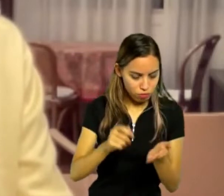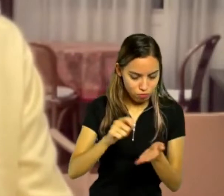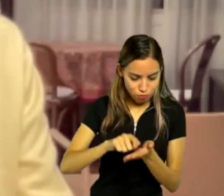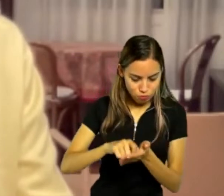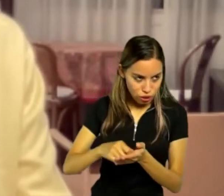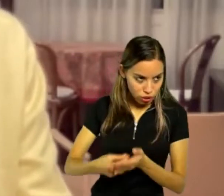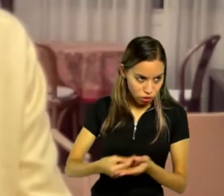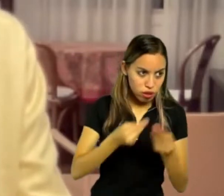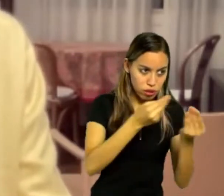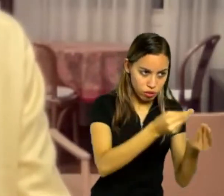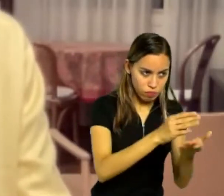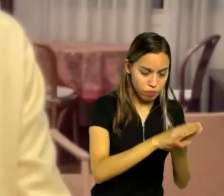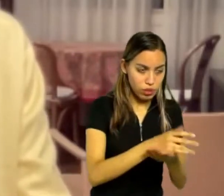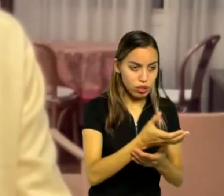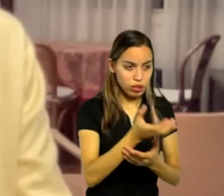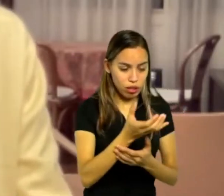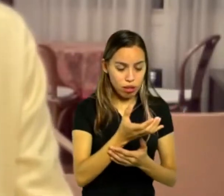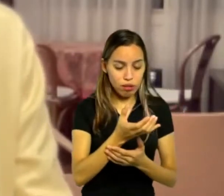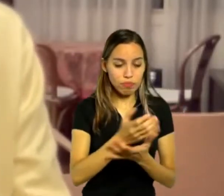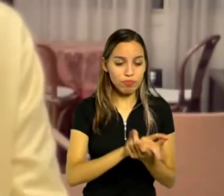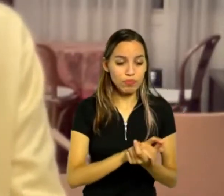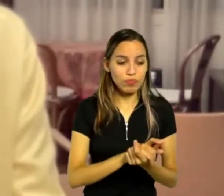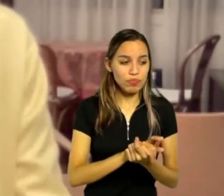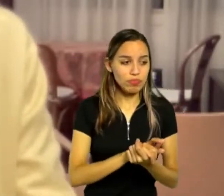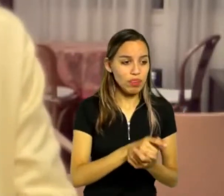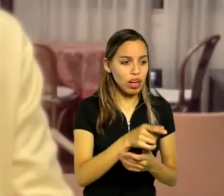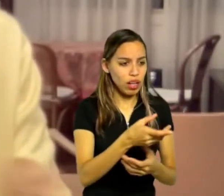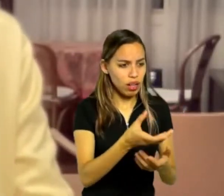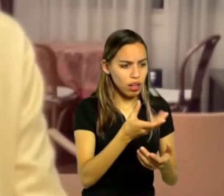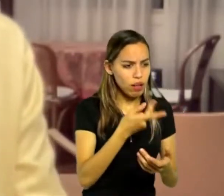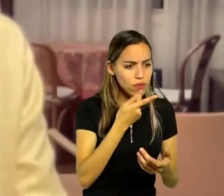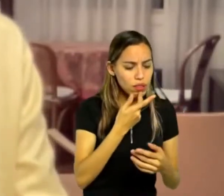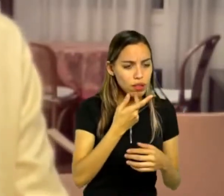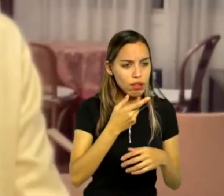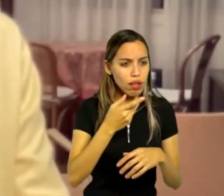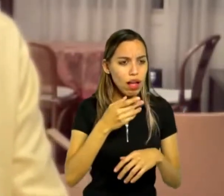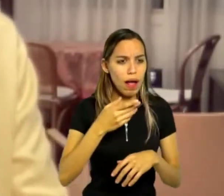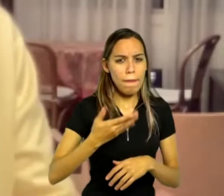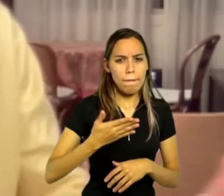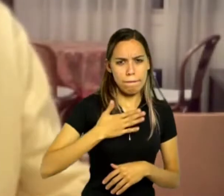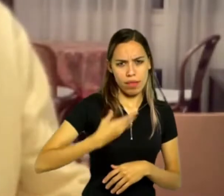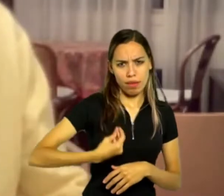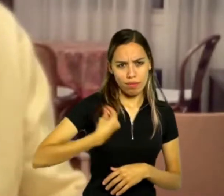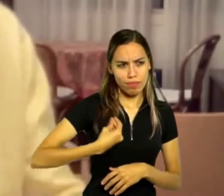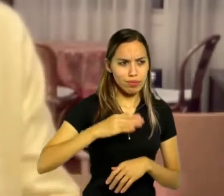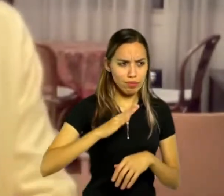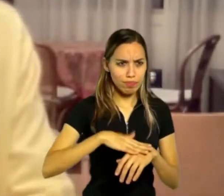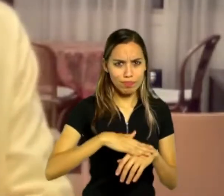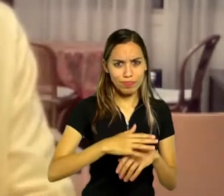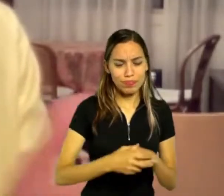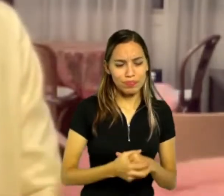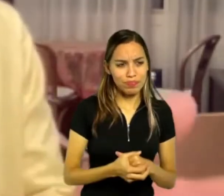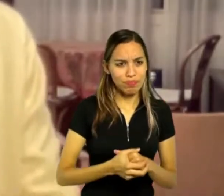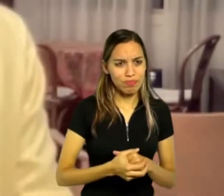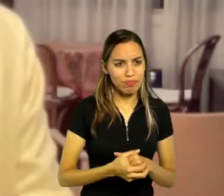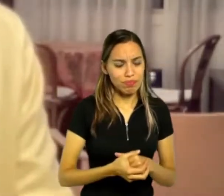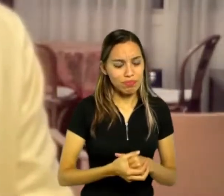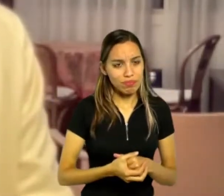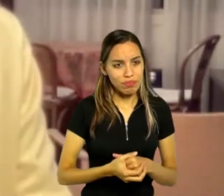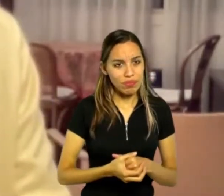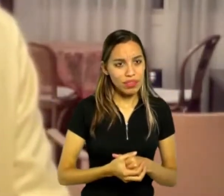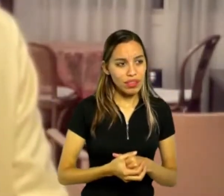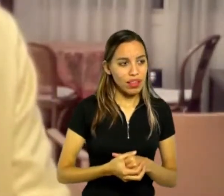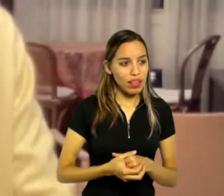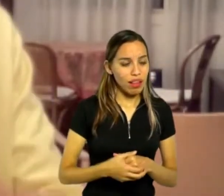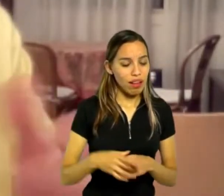posso, eu não quero justamente que seja autobiográfico, porque eu acho que não é a minha vida que tem interesse, o interesse é ver o que eu